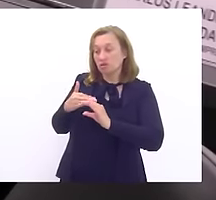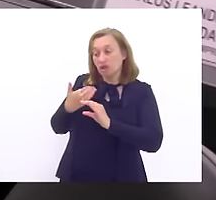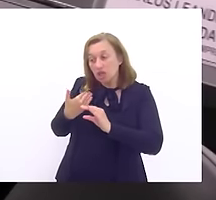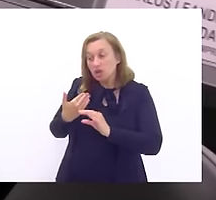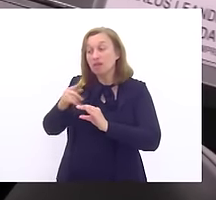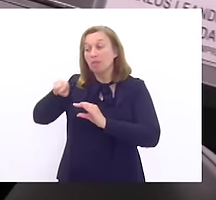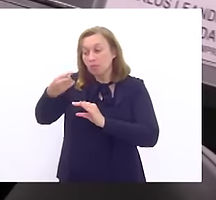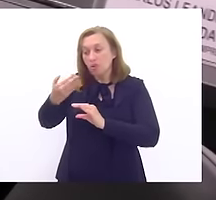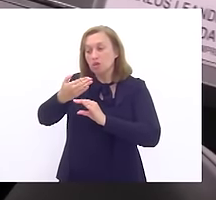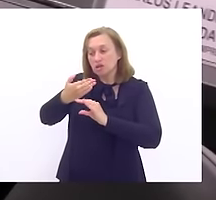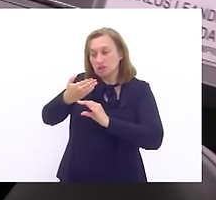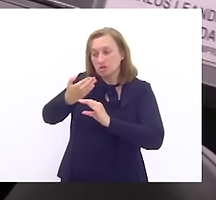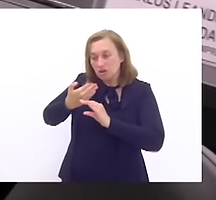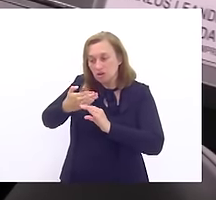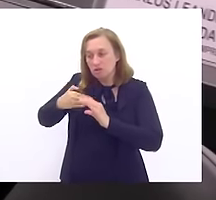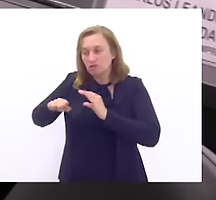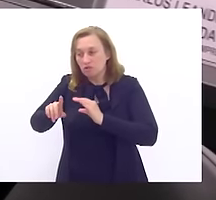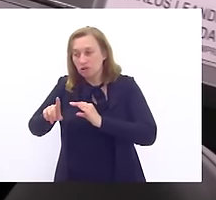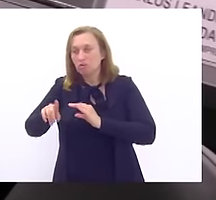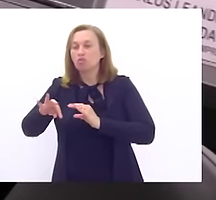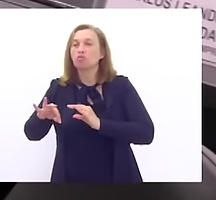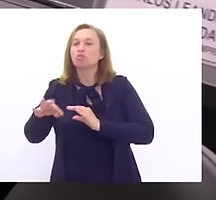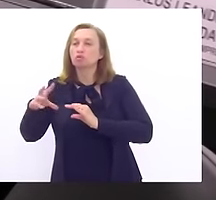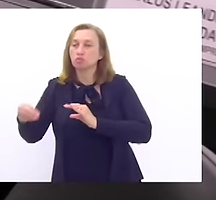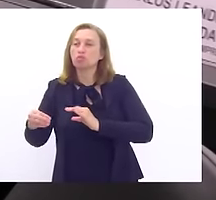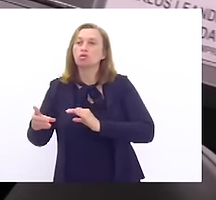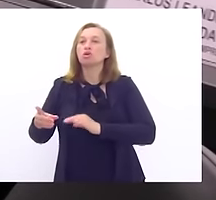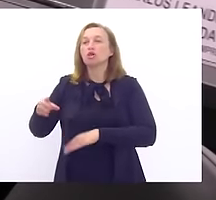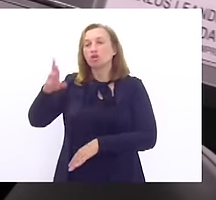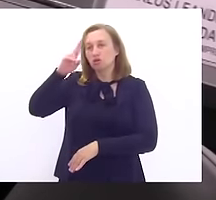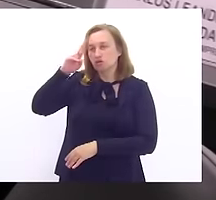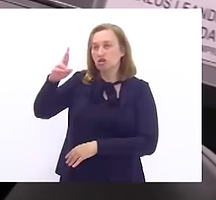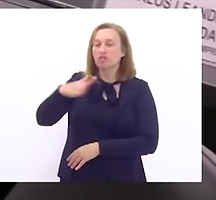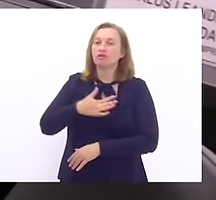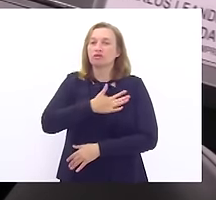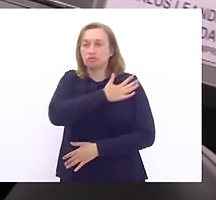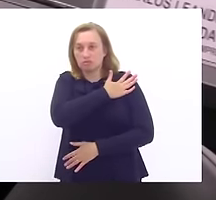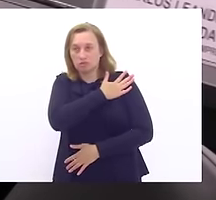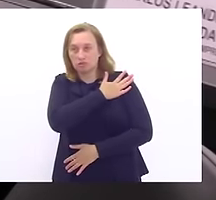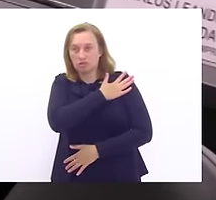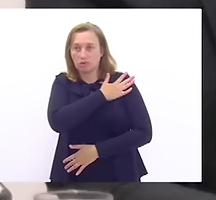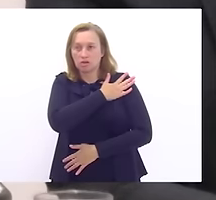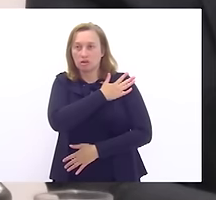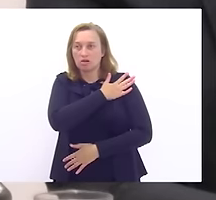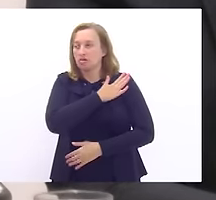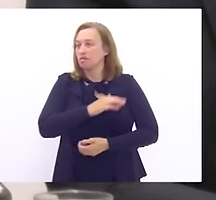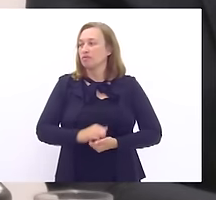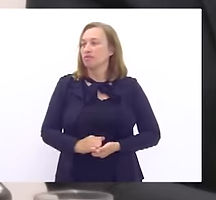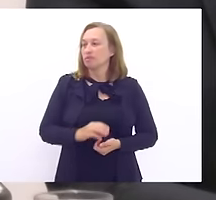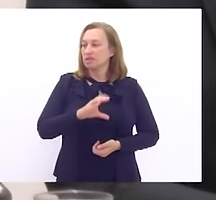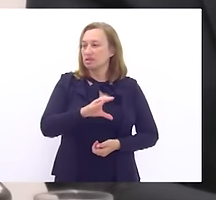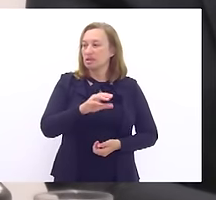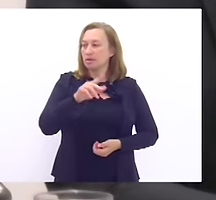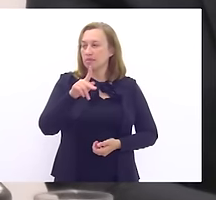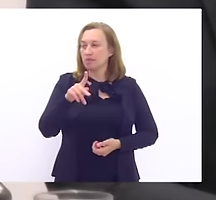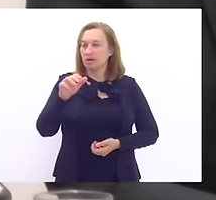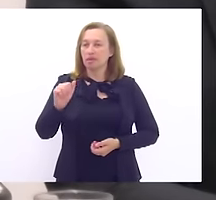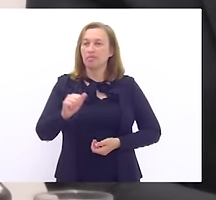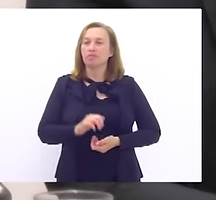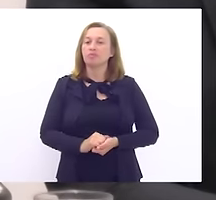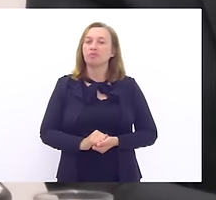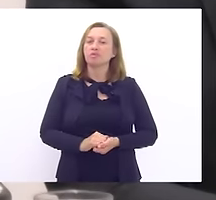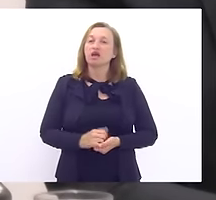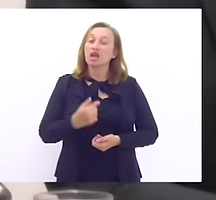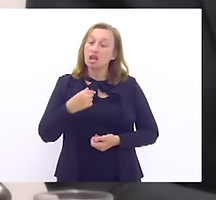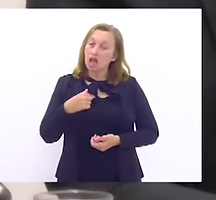repasso por comandante do CPA do Brasil e aí a gente vê essa situação até porque quando a gente entende se eu tiver errado